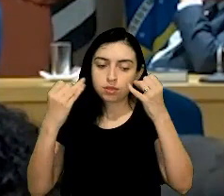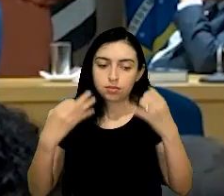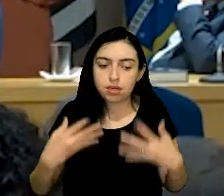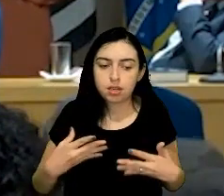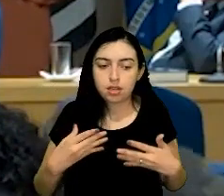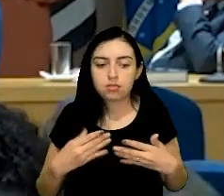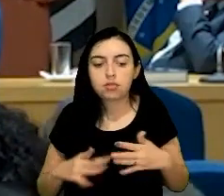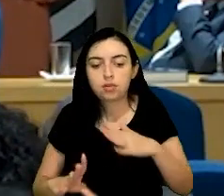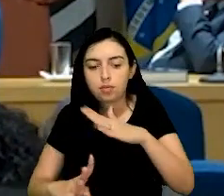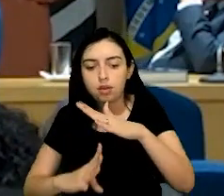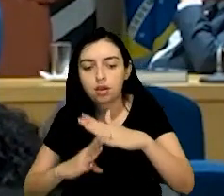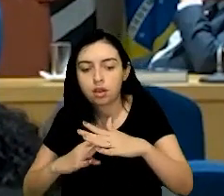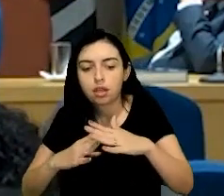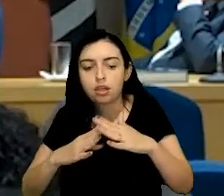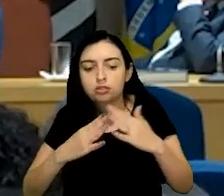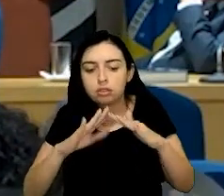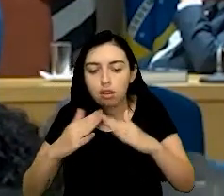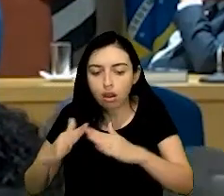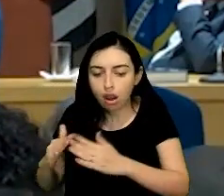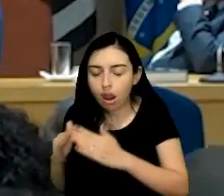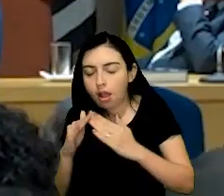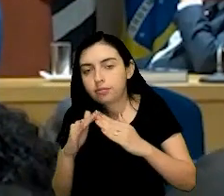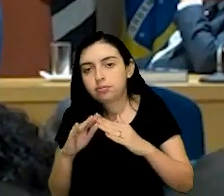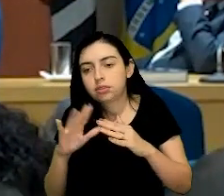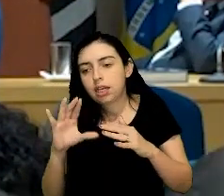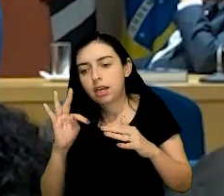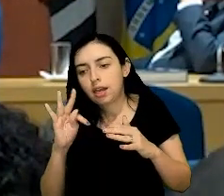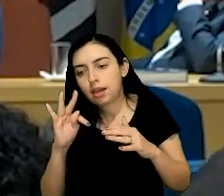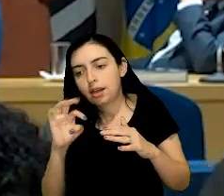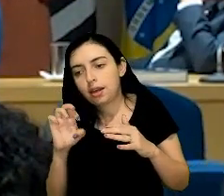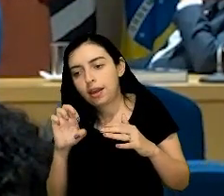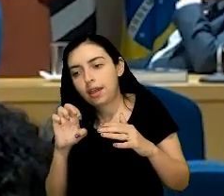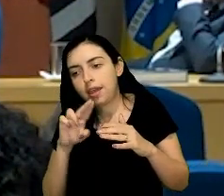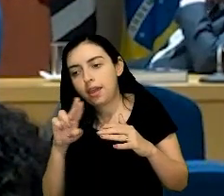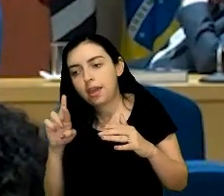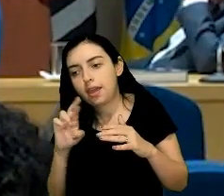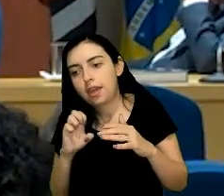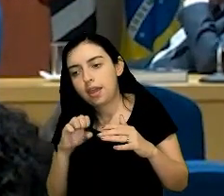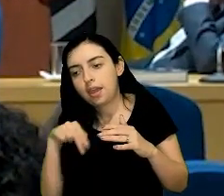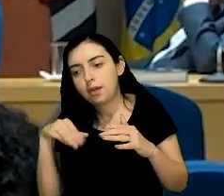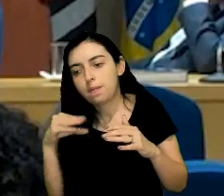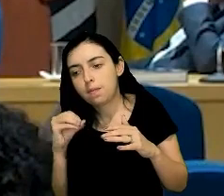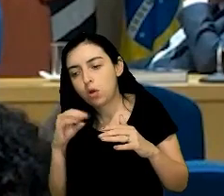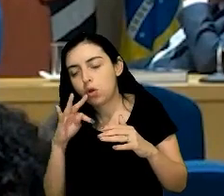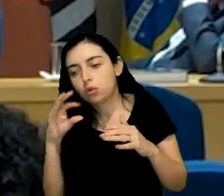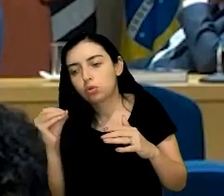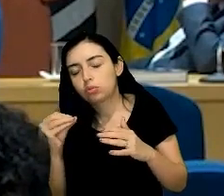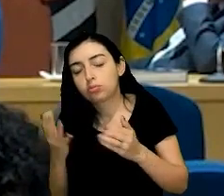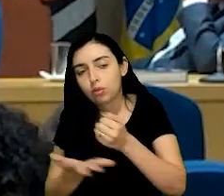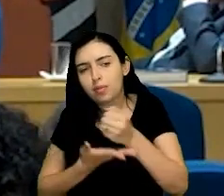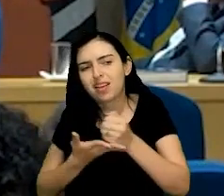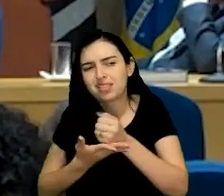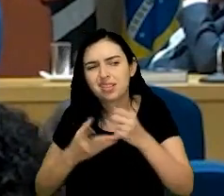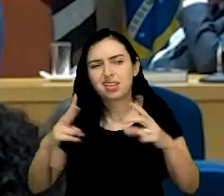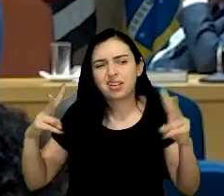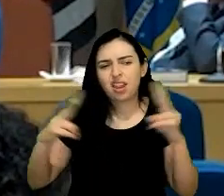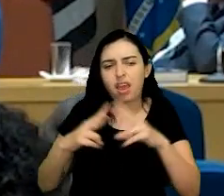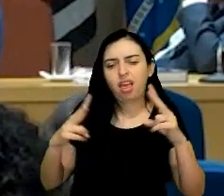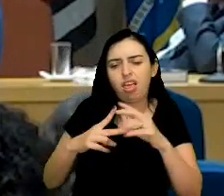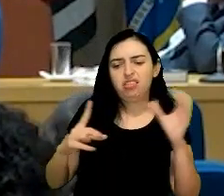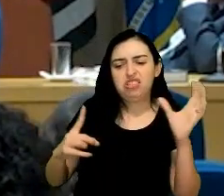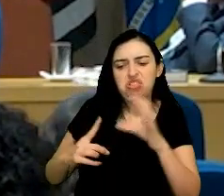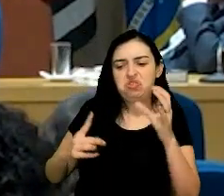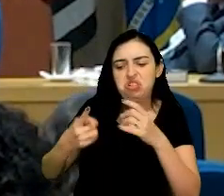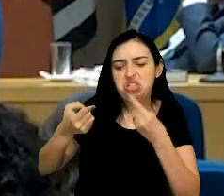terremoto, mas como que o Brasil iria dar um visto de refugiado que é baseado em guerra, perseguição política